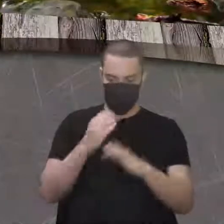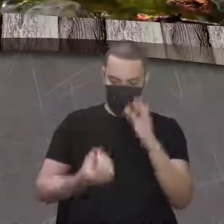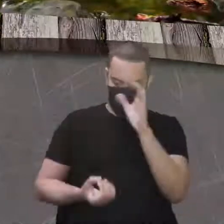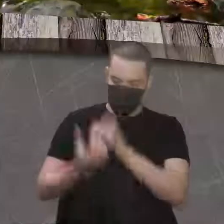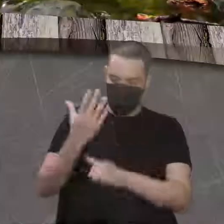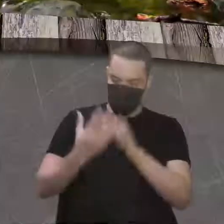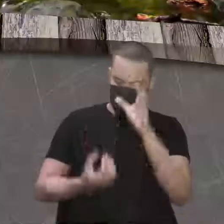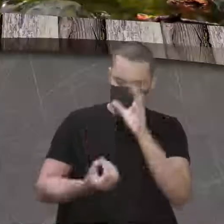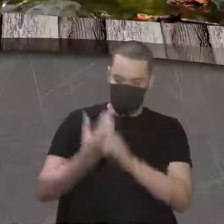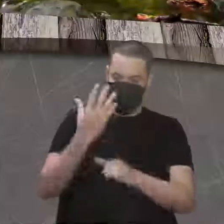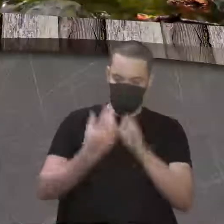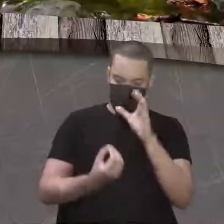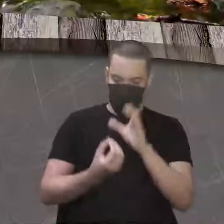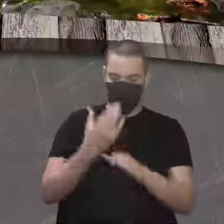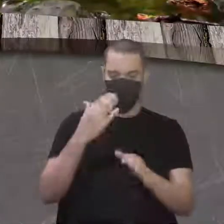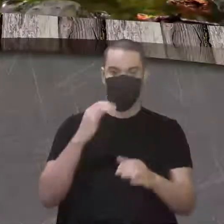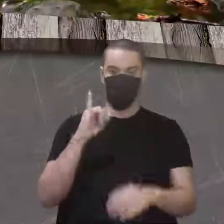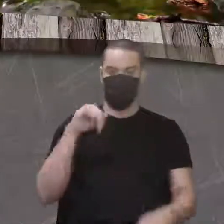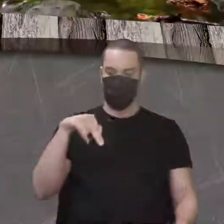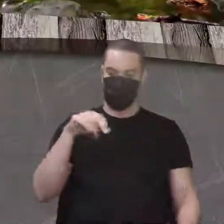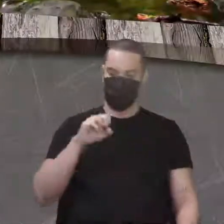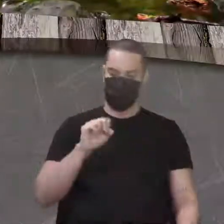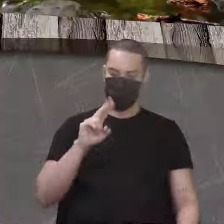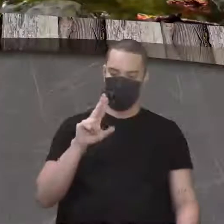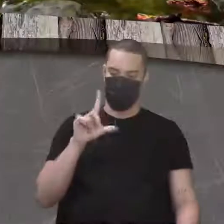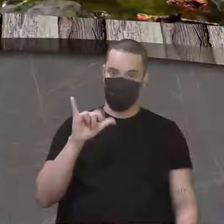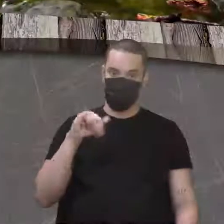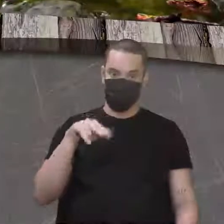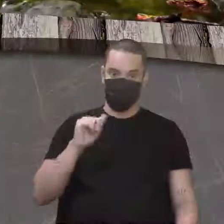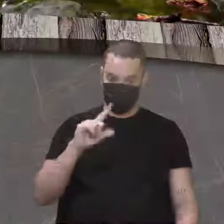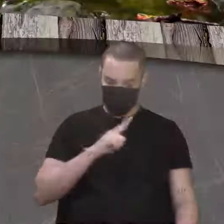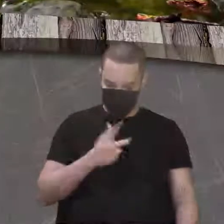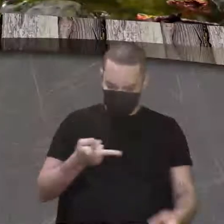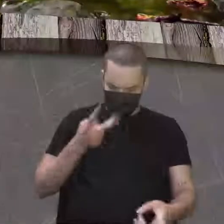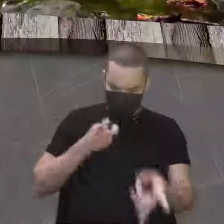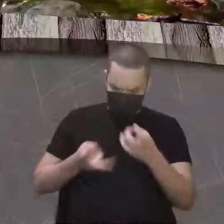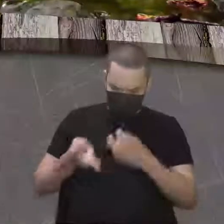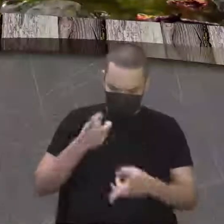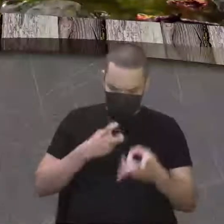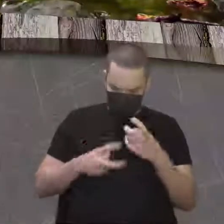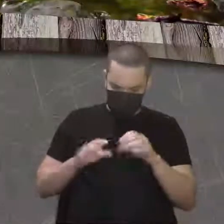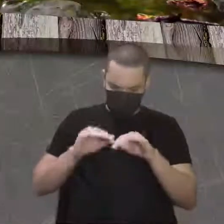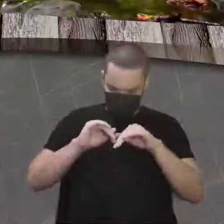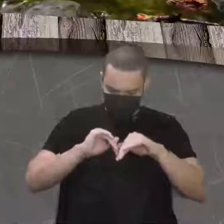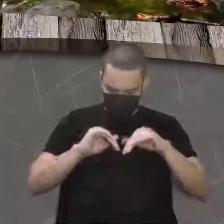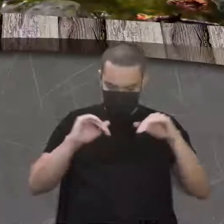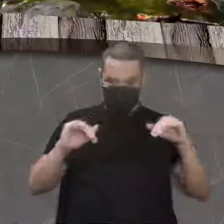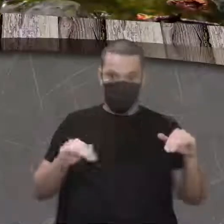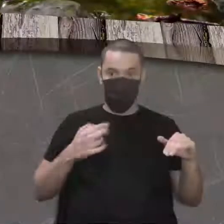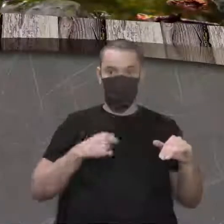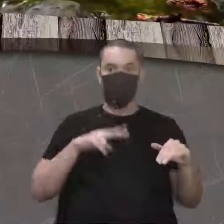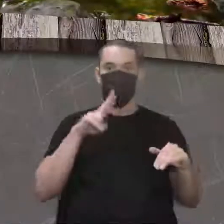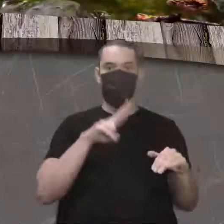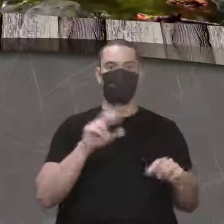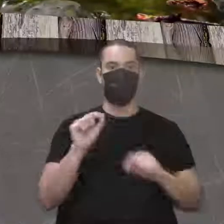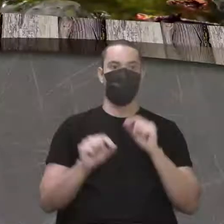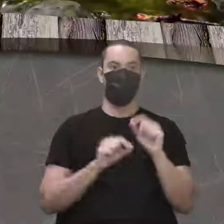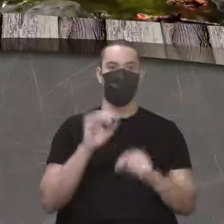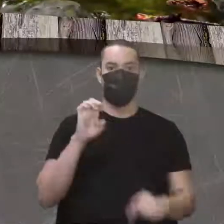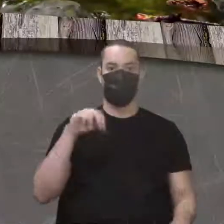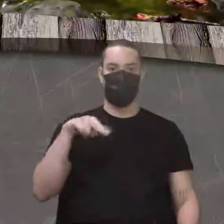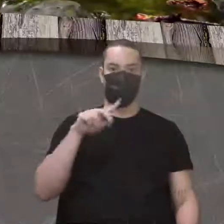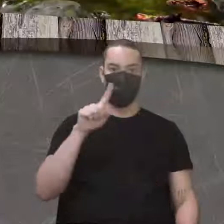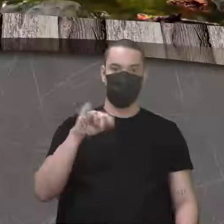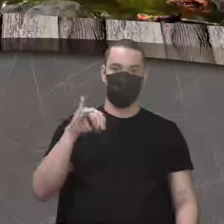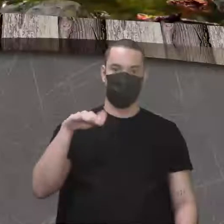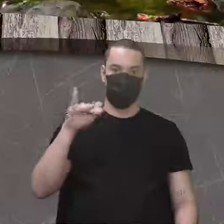insulina. Quando eu tenho uma grande quantidade, eu extraio, separo, aí eu vou utilizar enzimas, que a gente chama